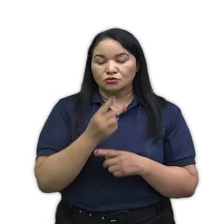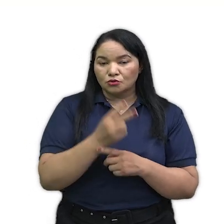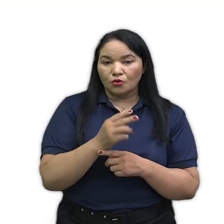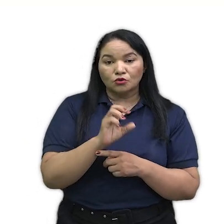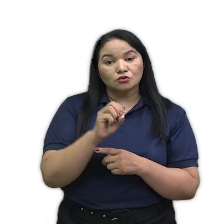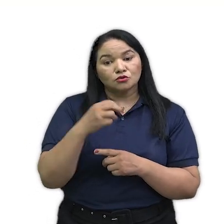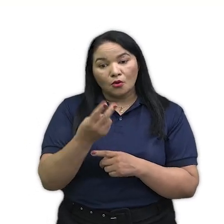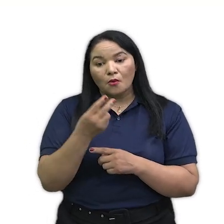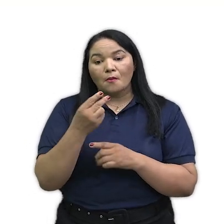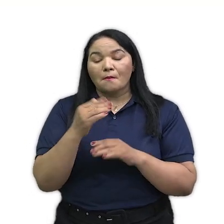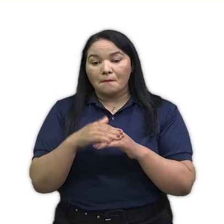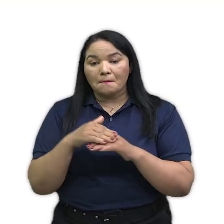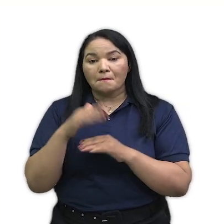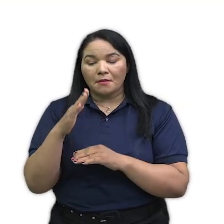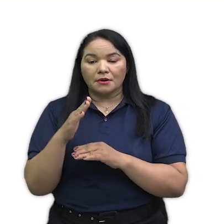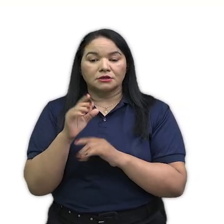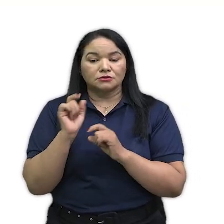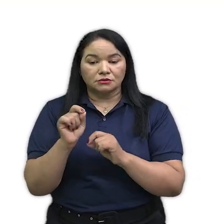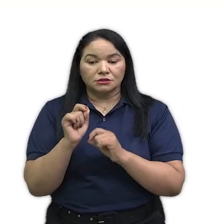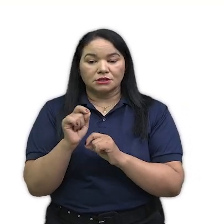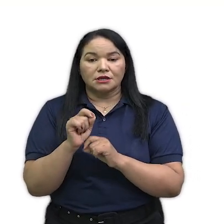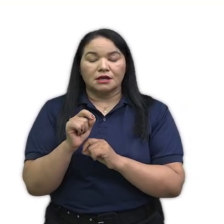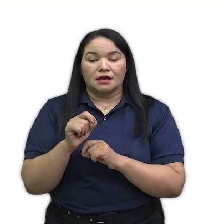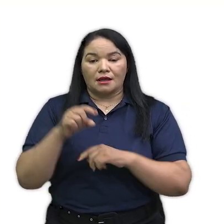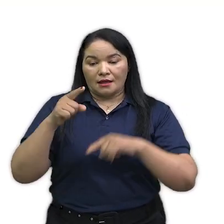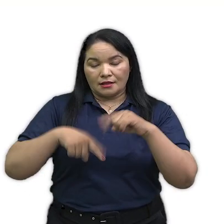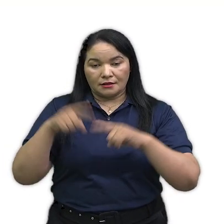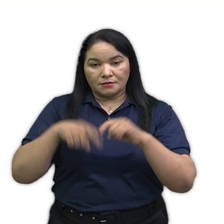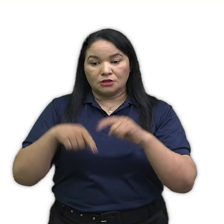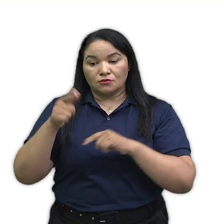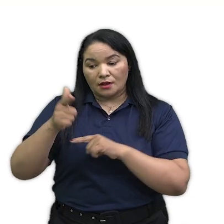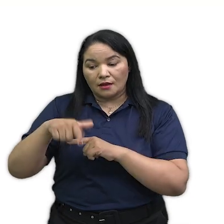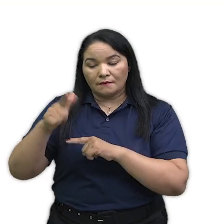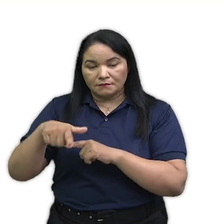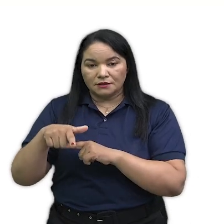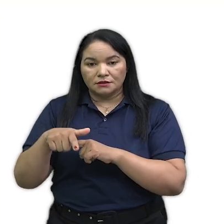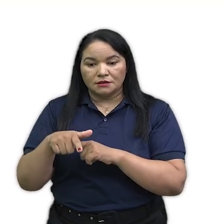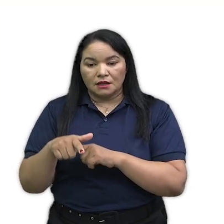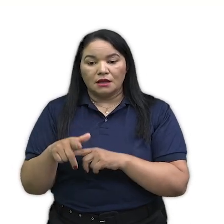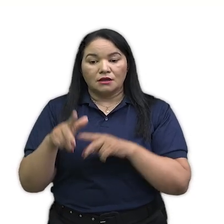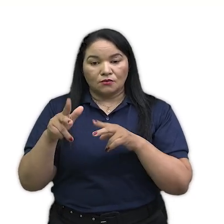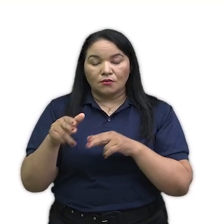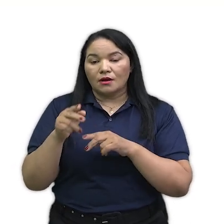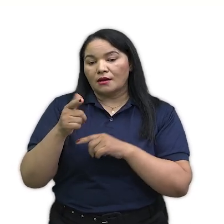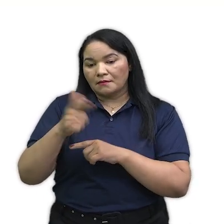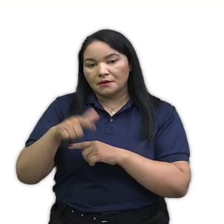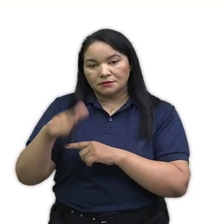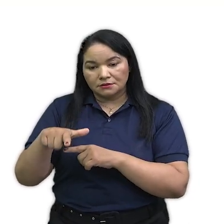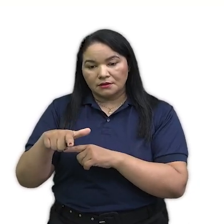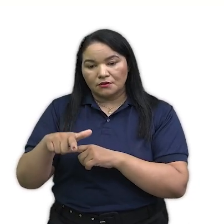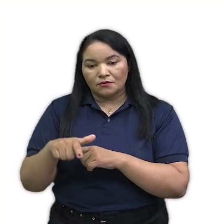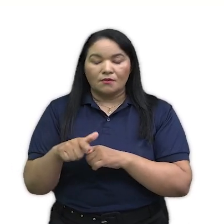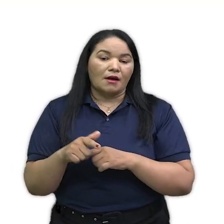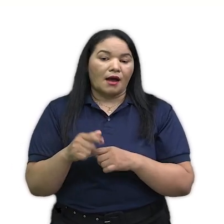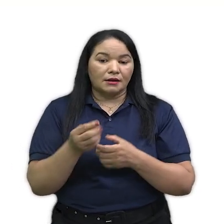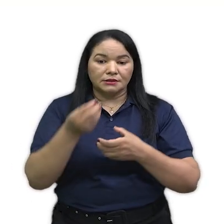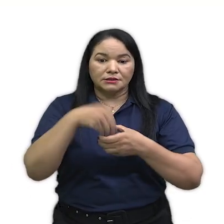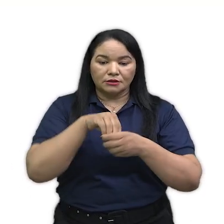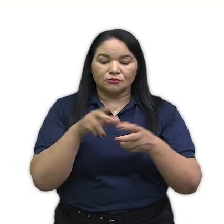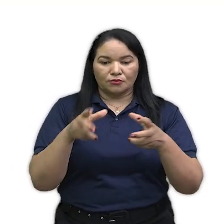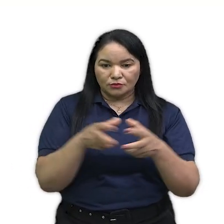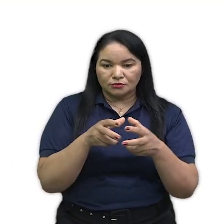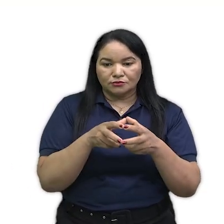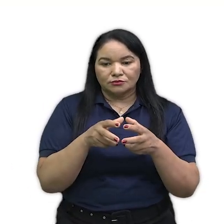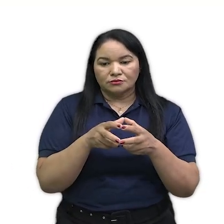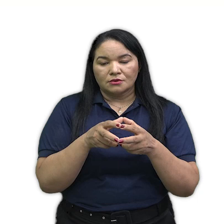ou mais até elementos que se repitam uma mesma quantidade de vezes no conjunto, e essa quantidade for a